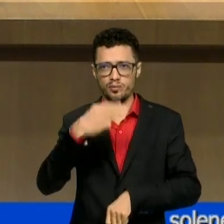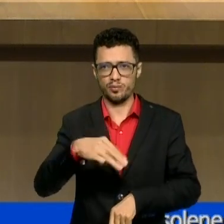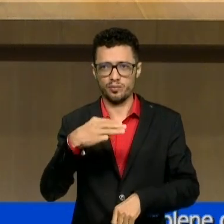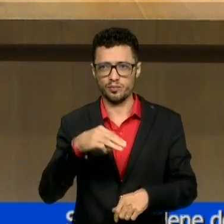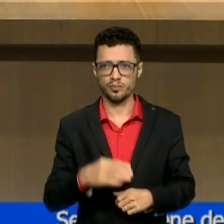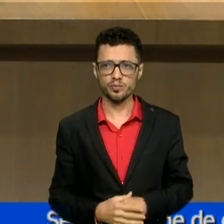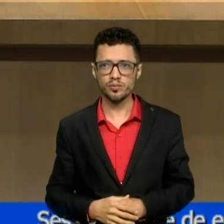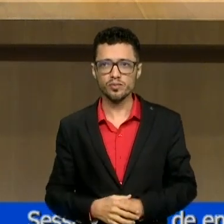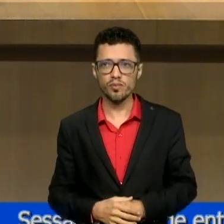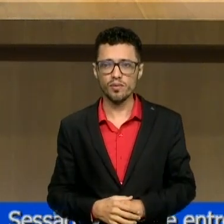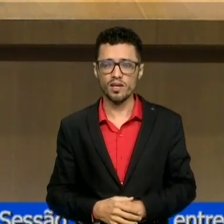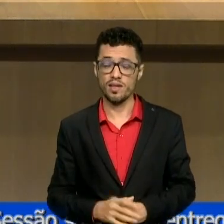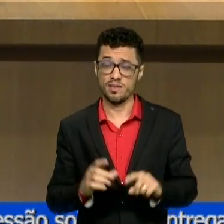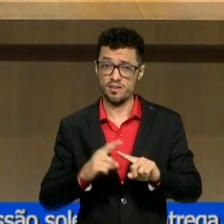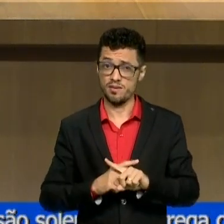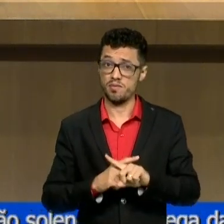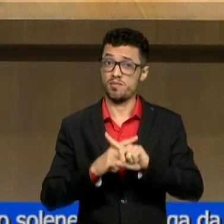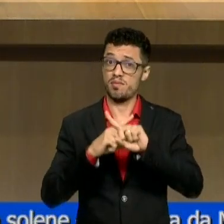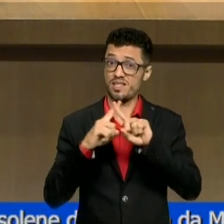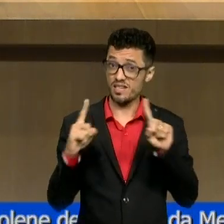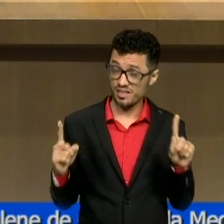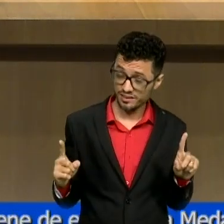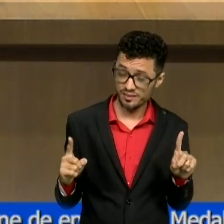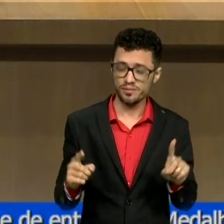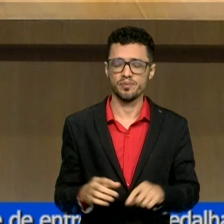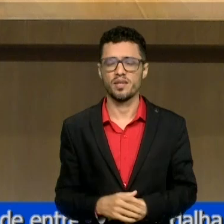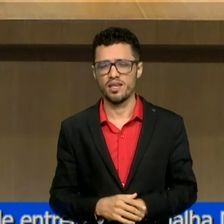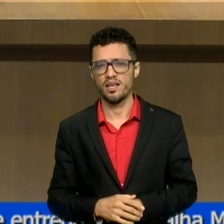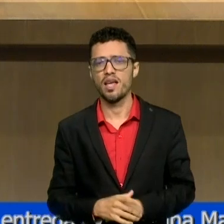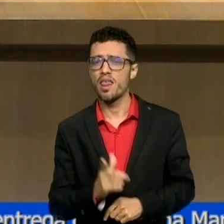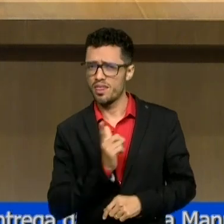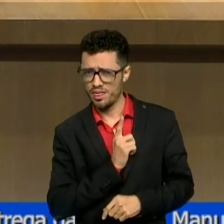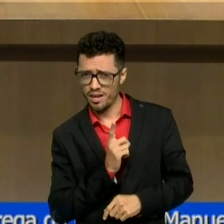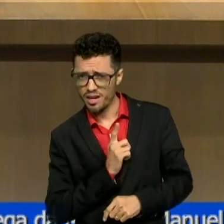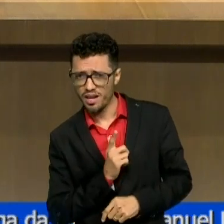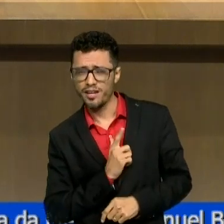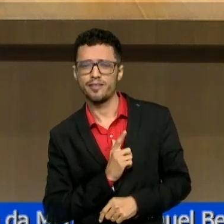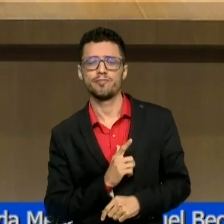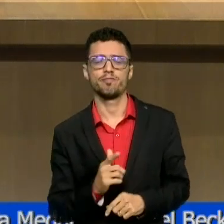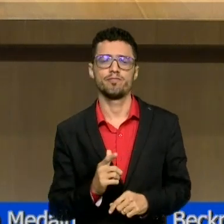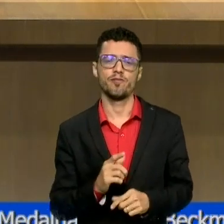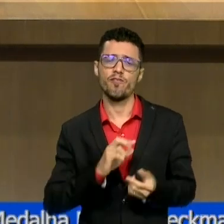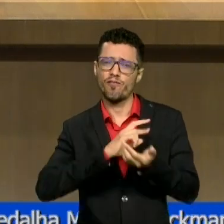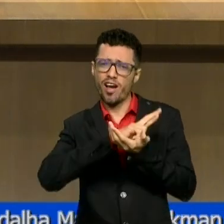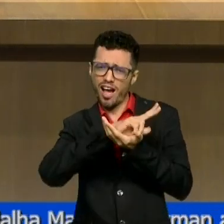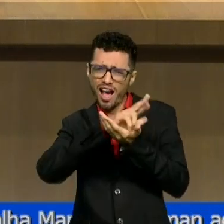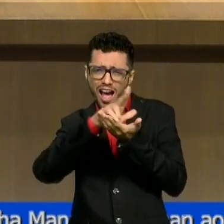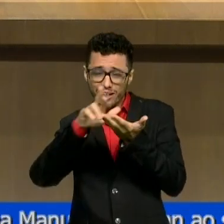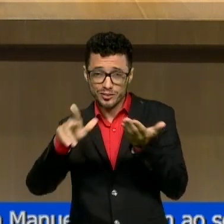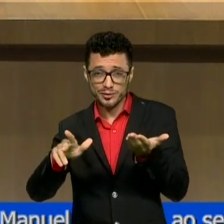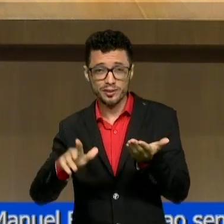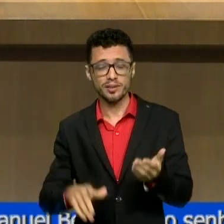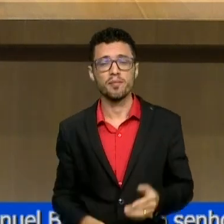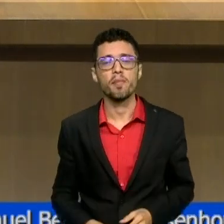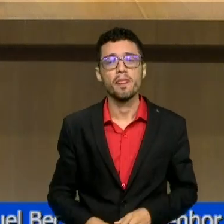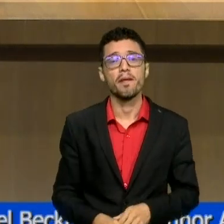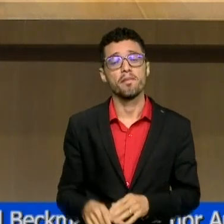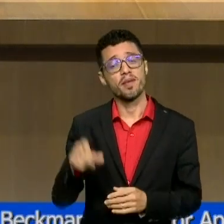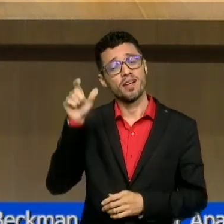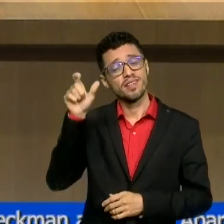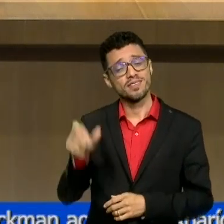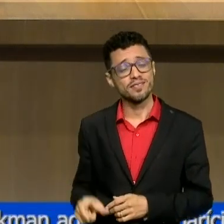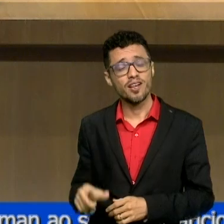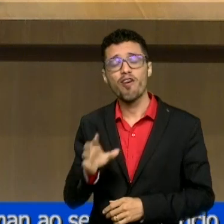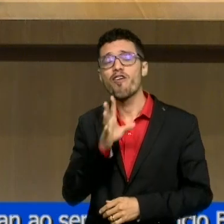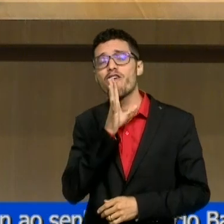Mas, mais do que números e obras, nosso amigo Aparício Bandeira é